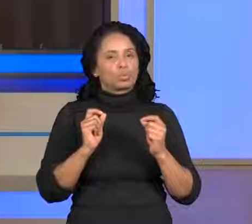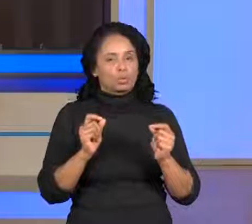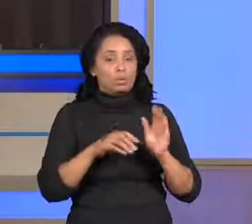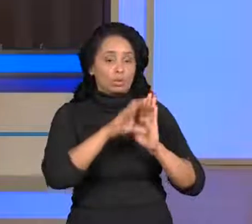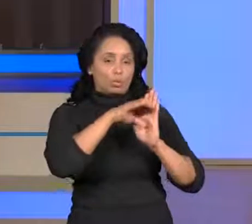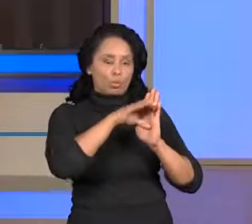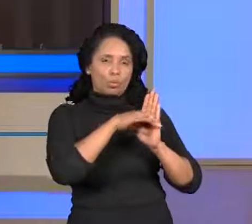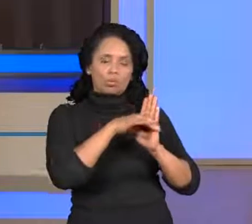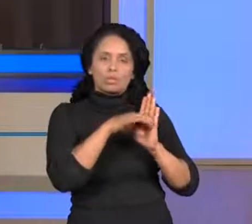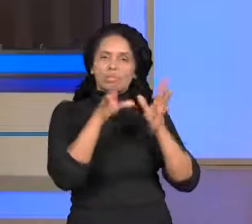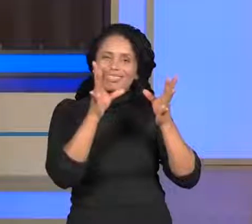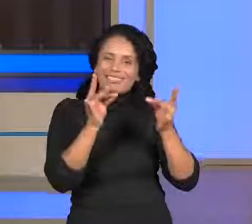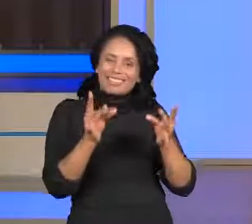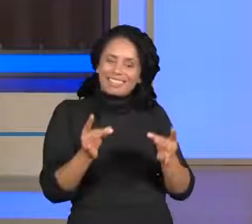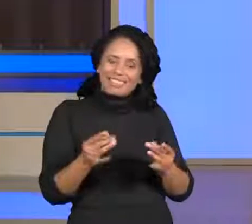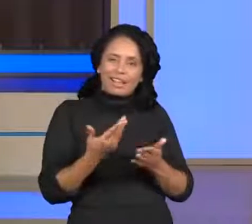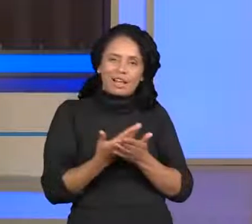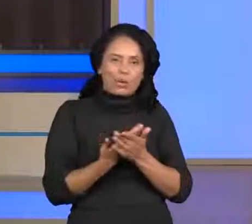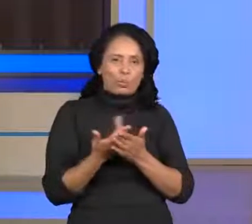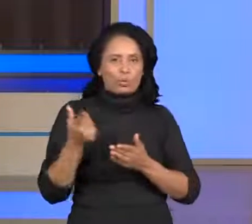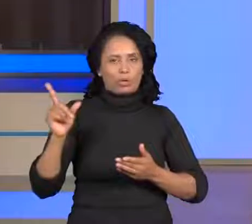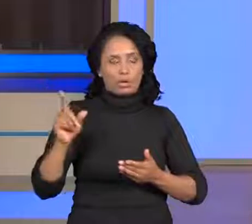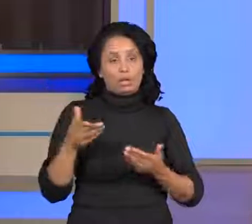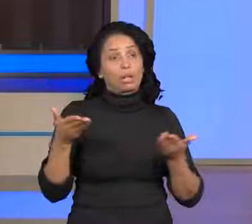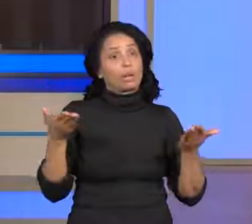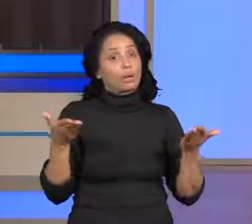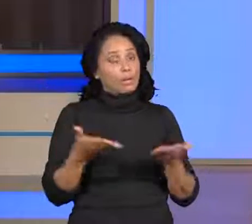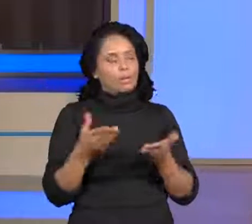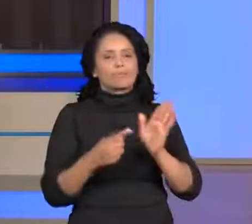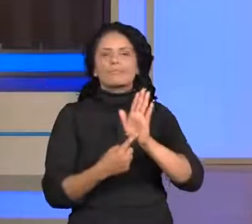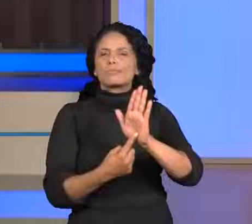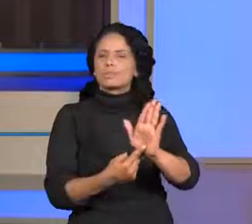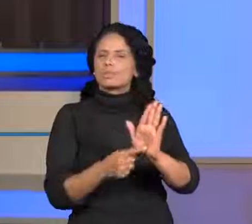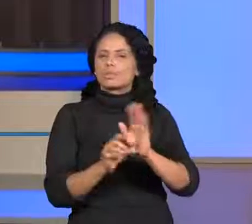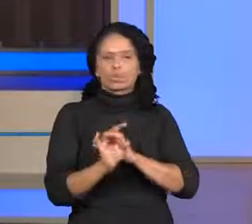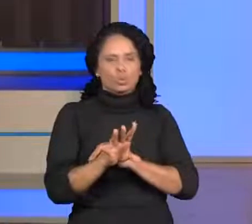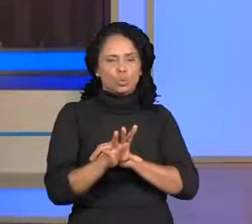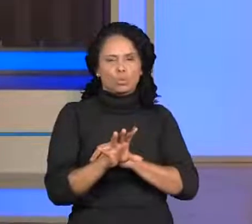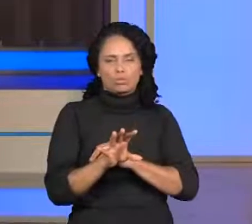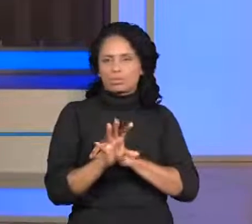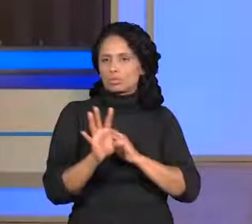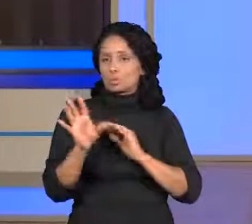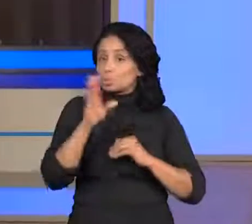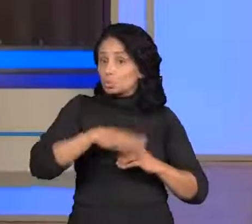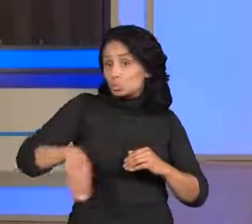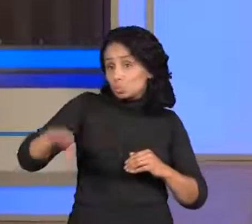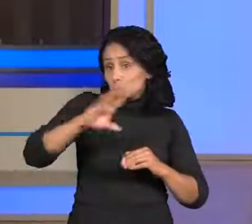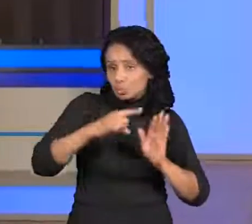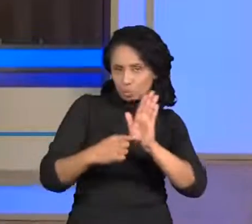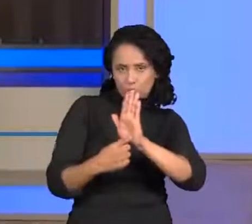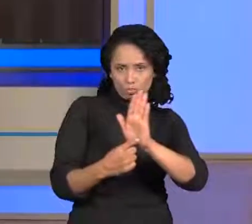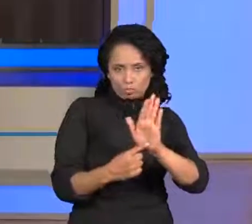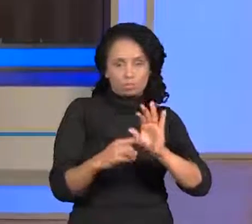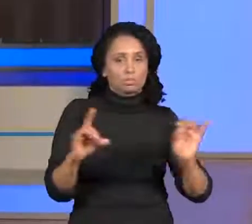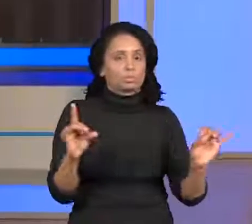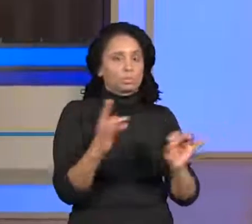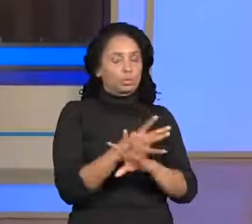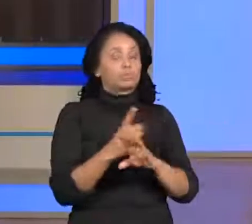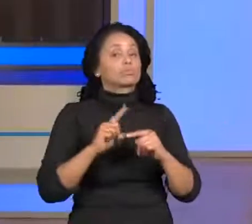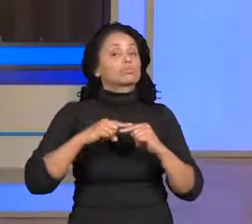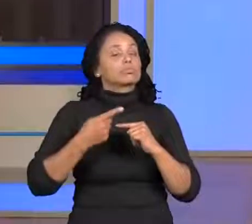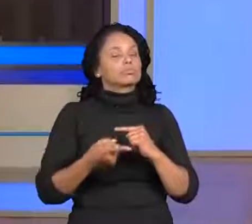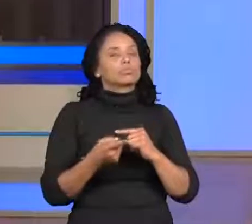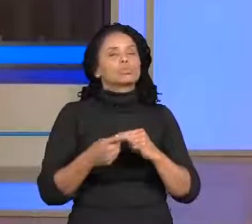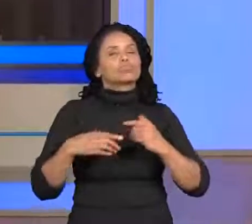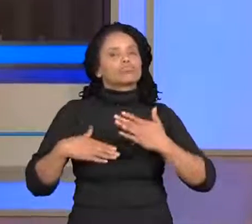aqui, essa aula é mais para mostrar para vocês o que a gente vai ver. É como se fosse um apanhado de tudo. Um apanhado geral, depois a gente vai ficar